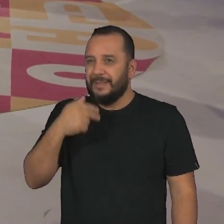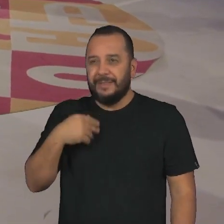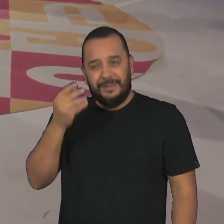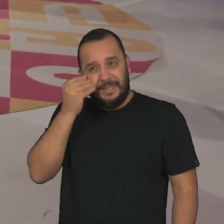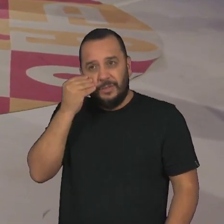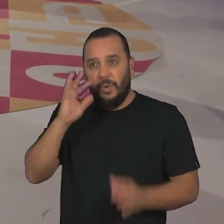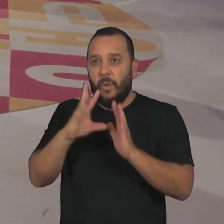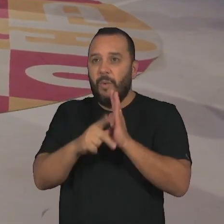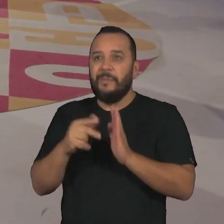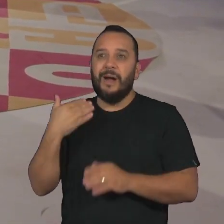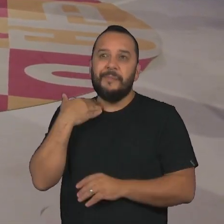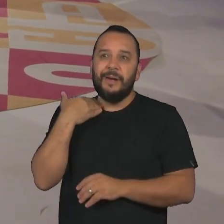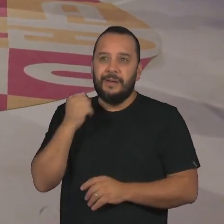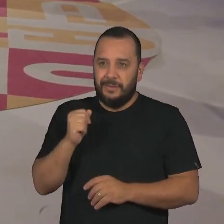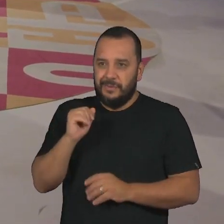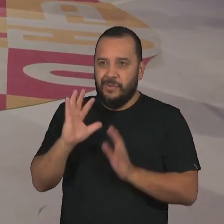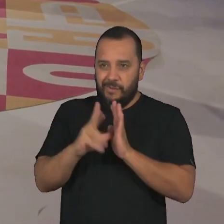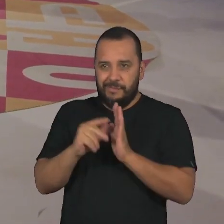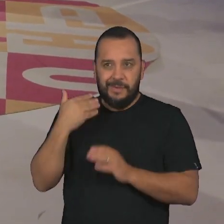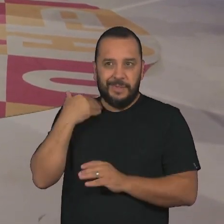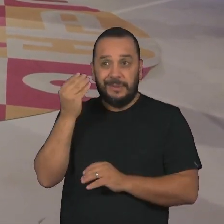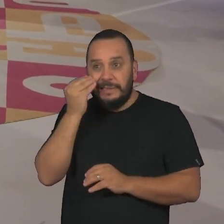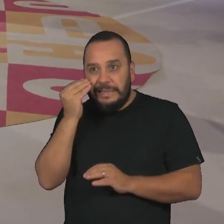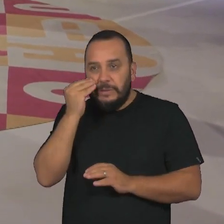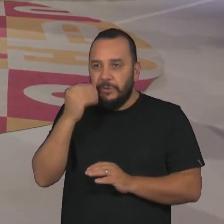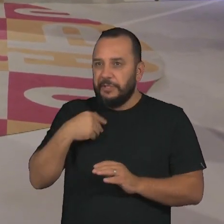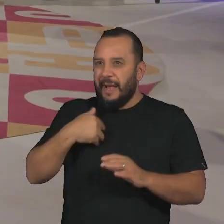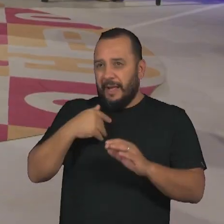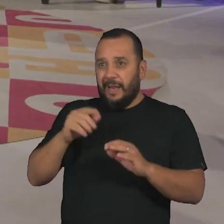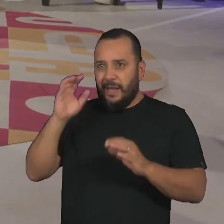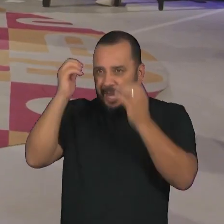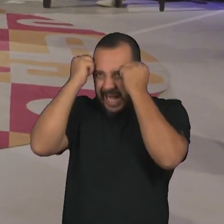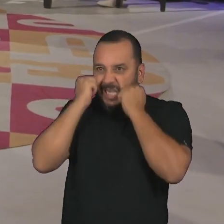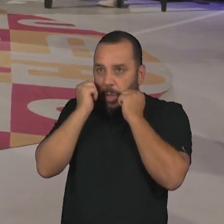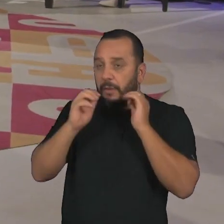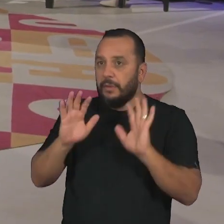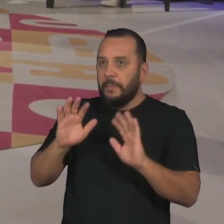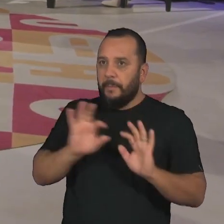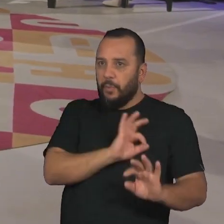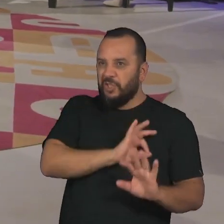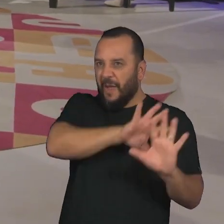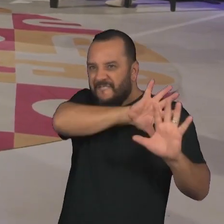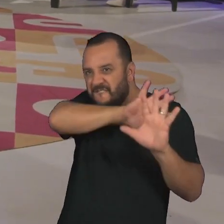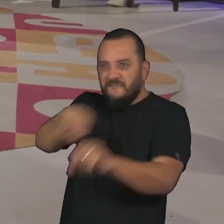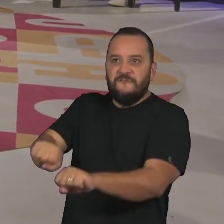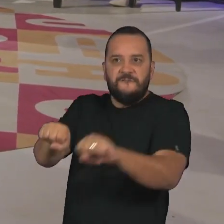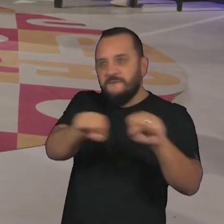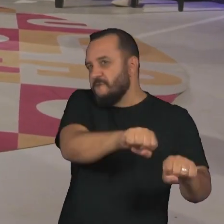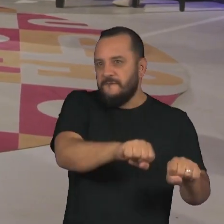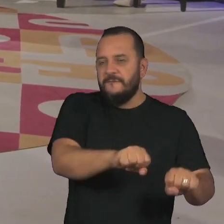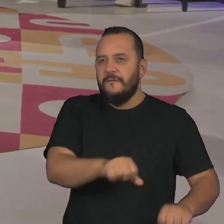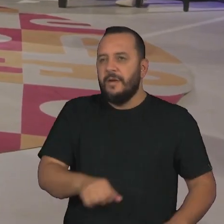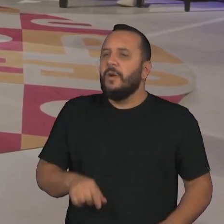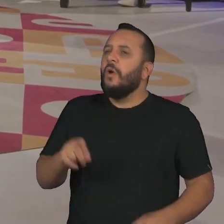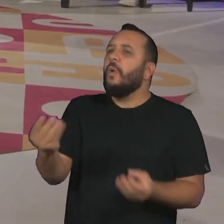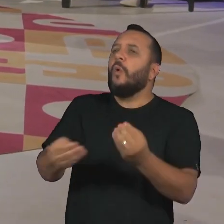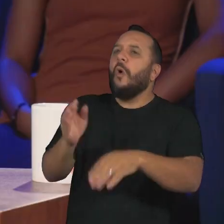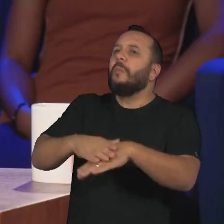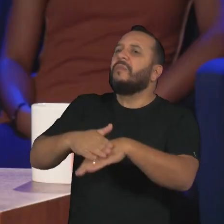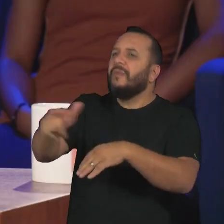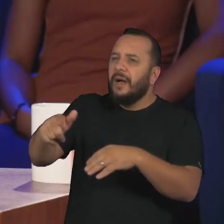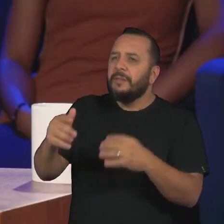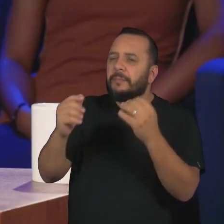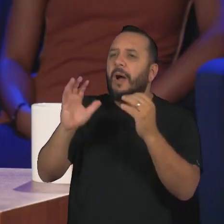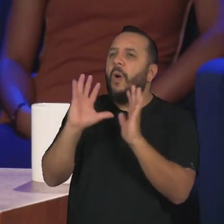um banco e aí pegaram, tal, bom. E aí perguntaram, como é que vocês fazem? Não, a